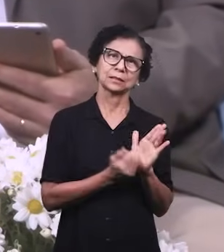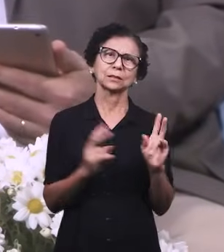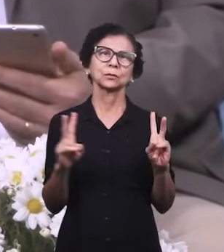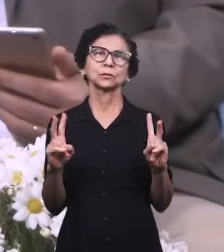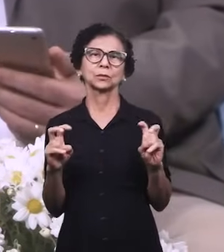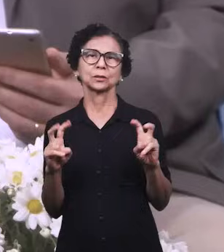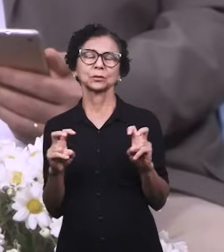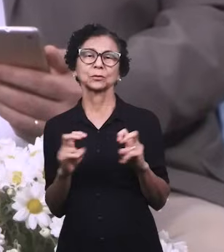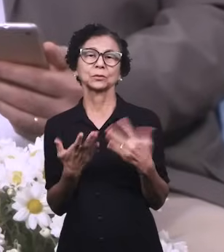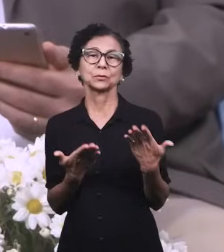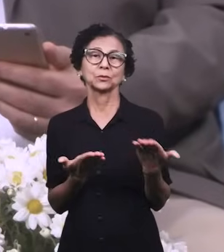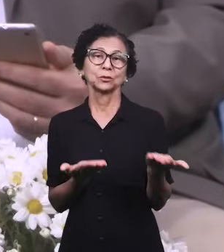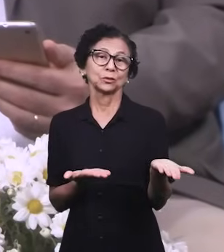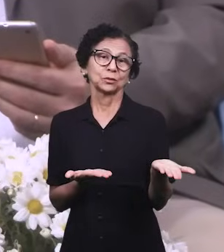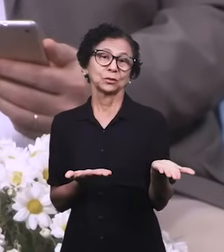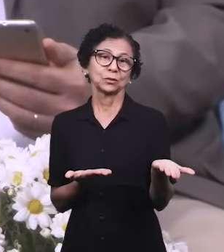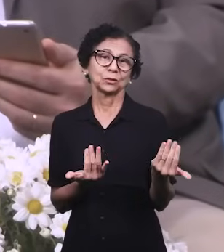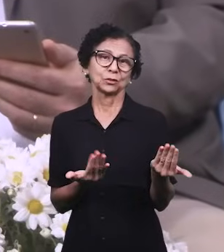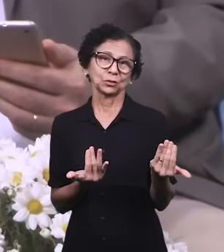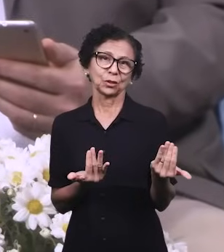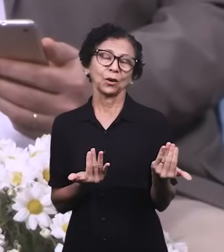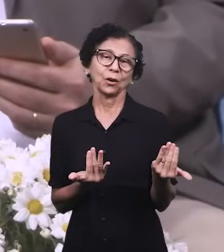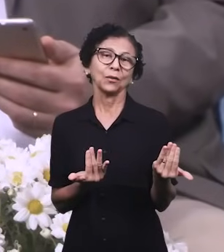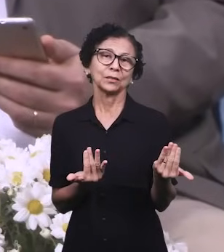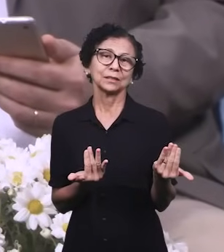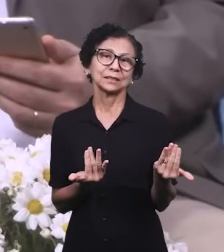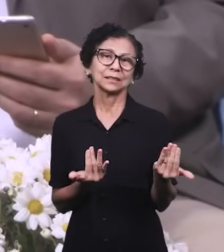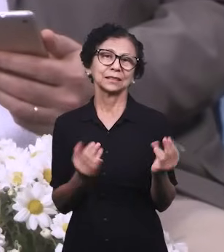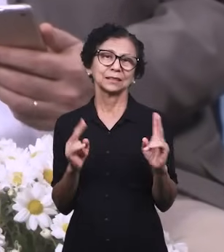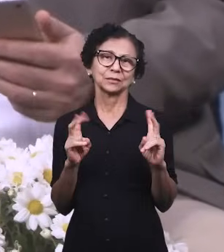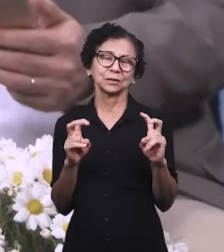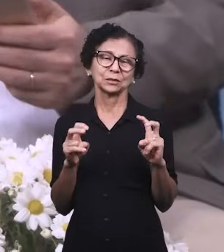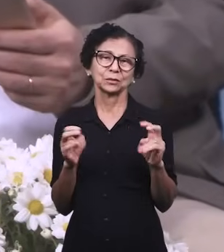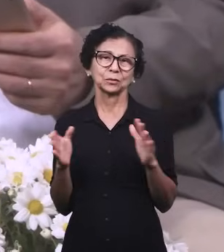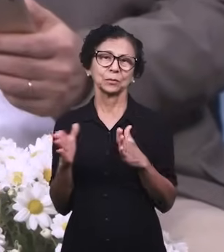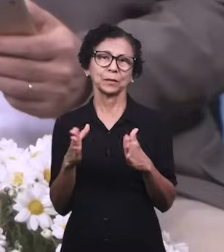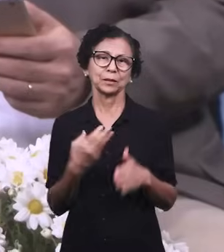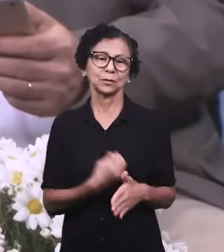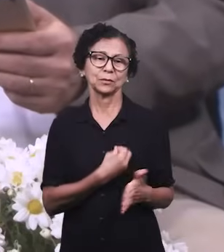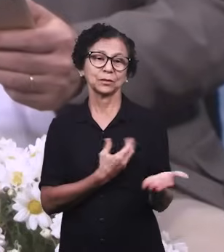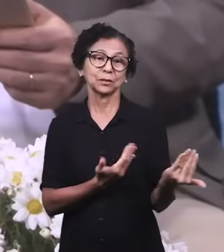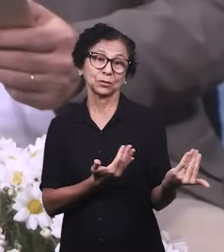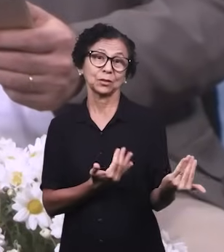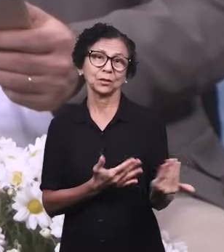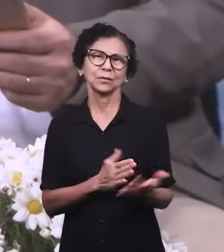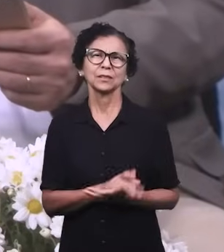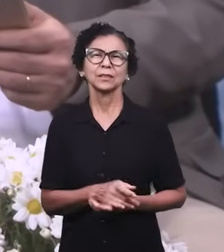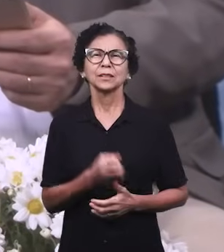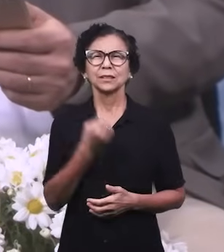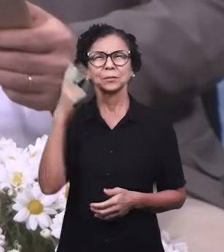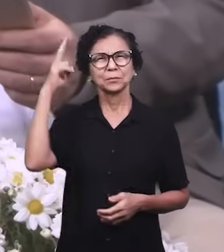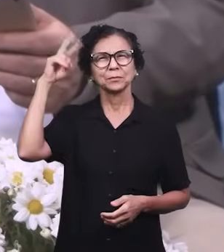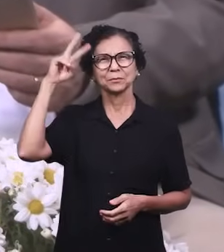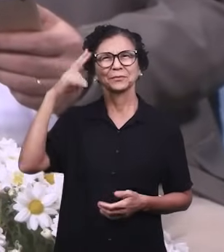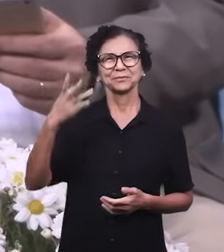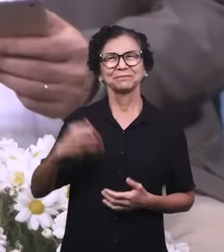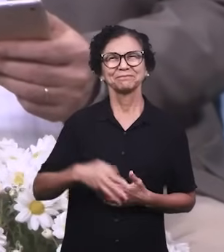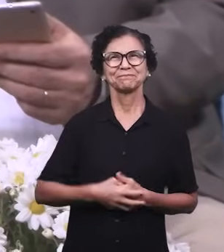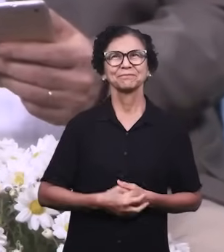respeito dos jovens, né? Estamos falando aqui dos dias da minha mocidade. Exatamente. Né? Coisa que é bom a gente lembrar. É bom a gente lembrar,